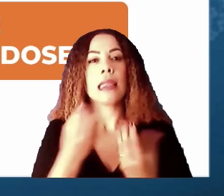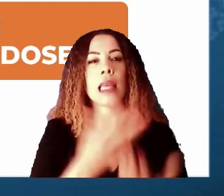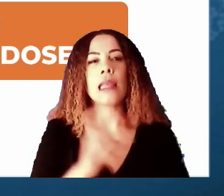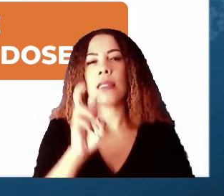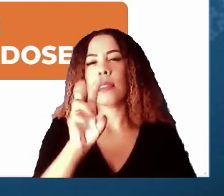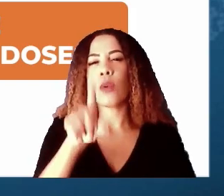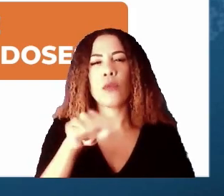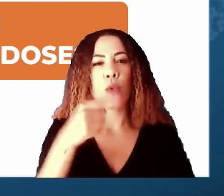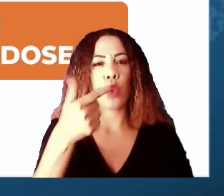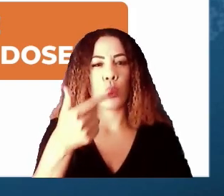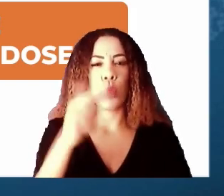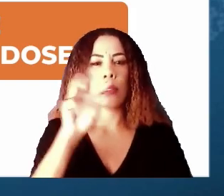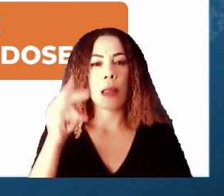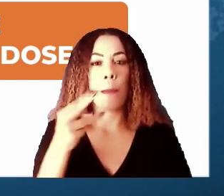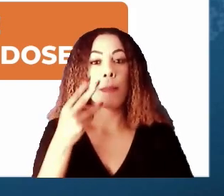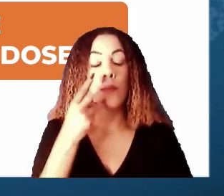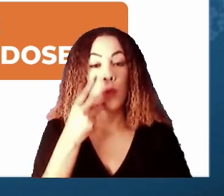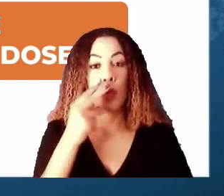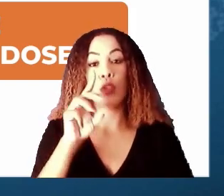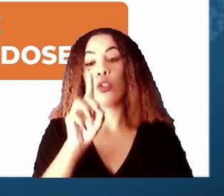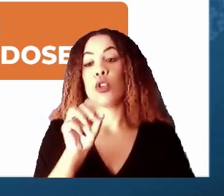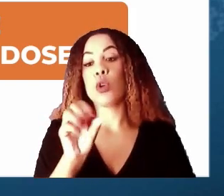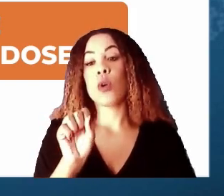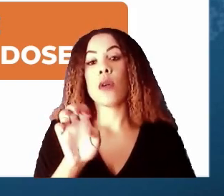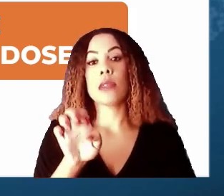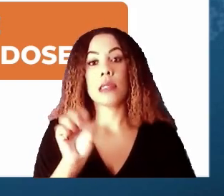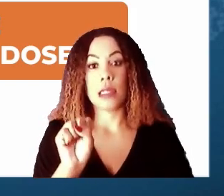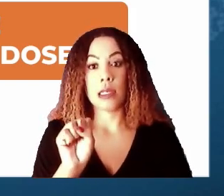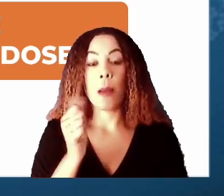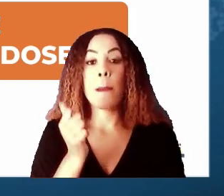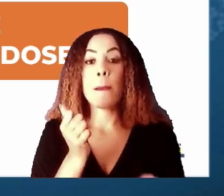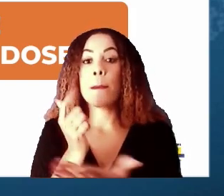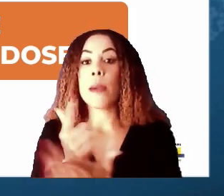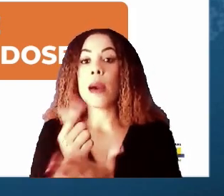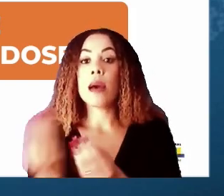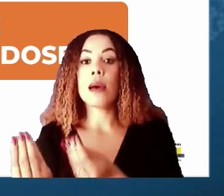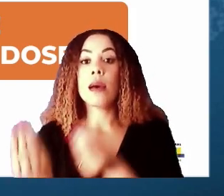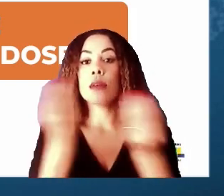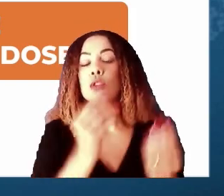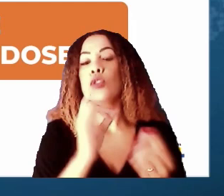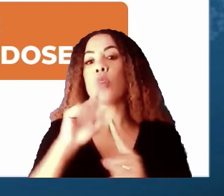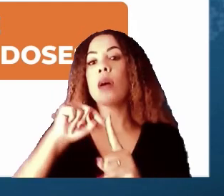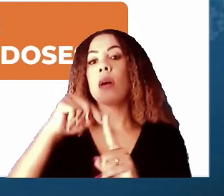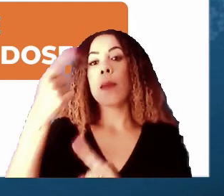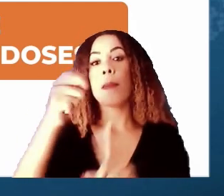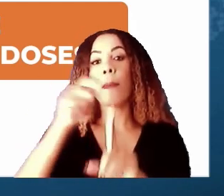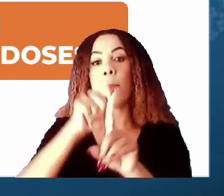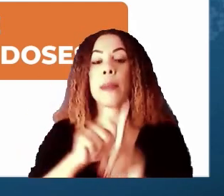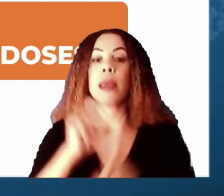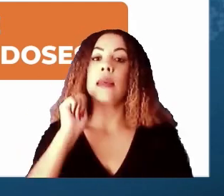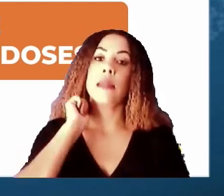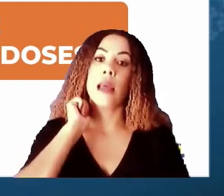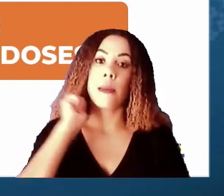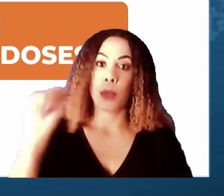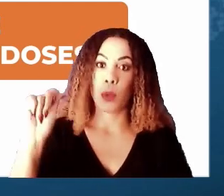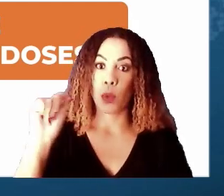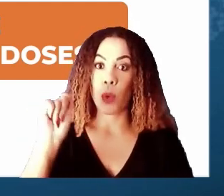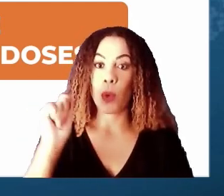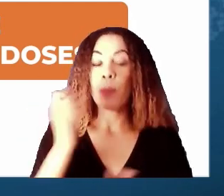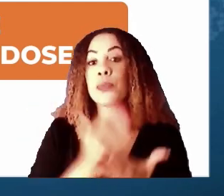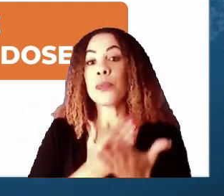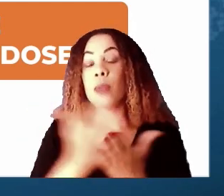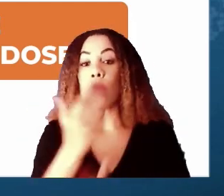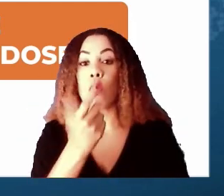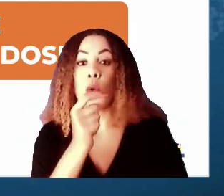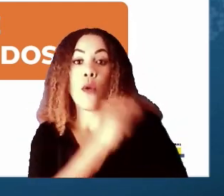5,2 milhões de doses com compra para entrega em abril. E para a gente começar a vacinar antes